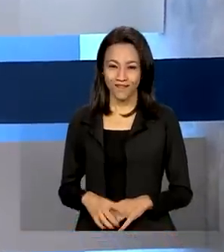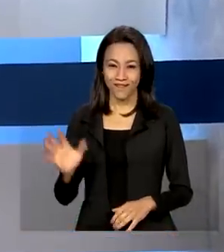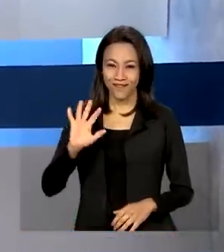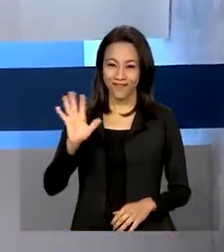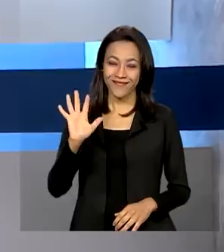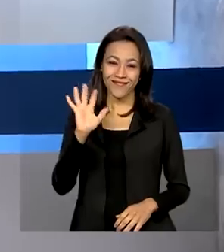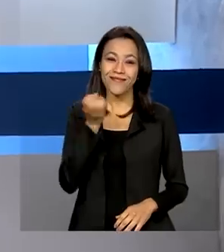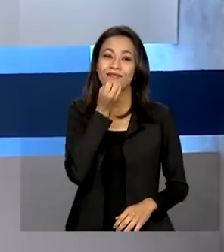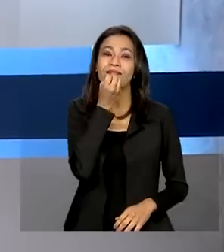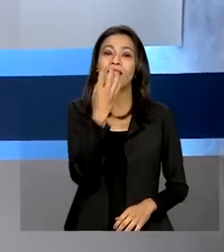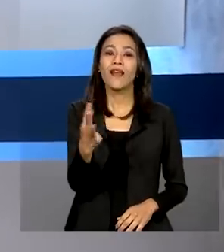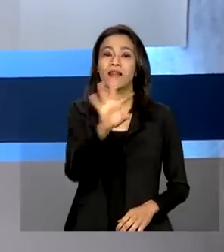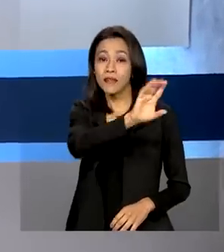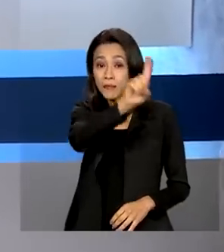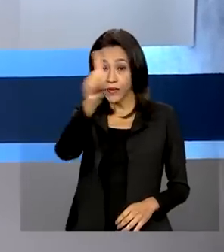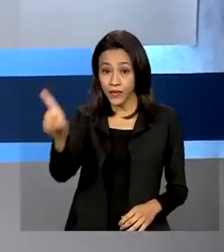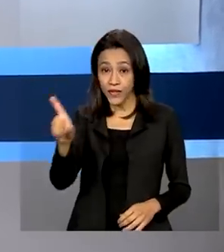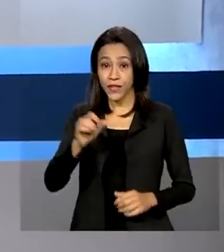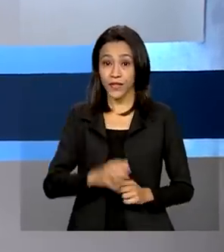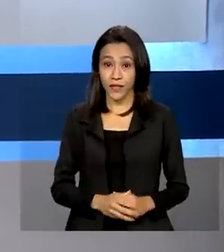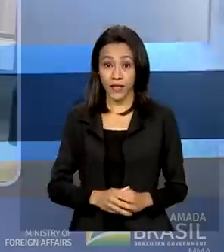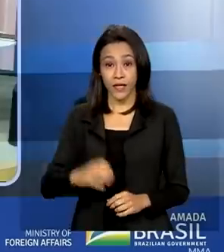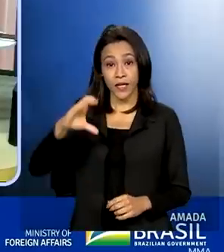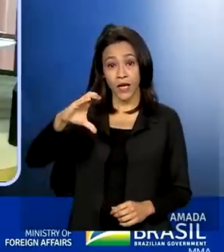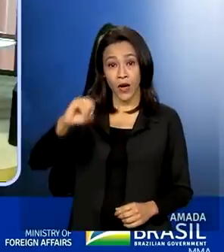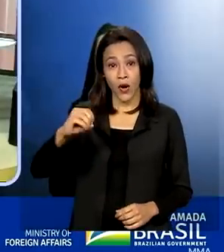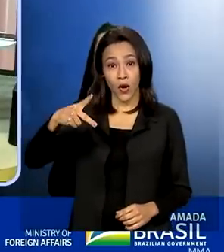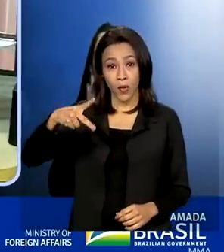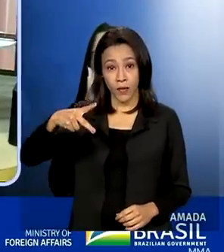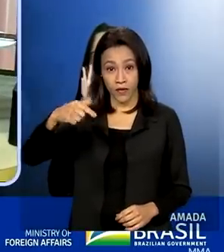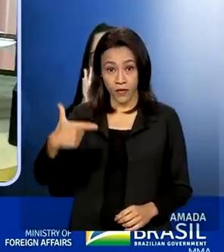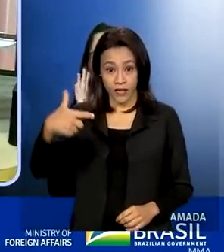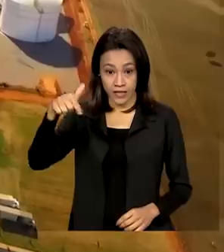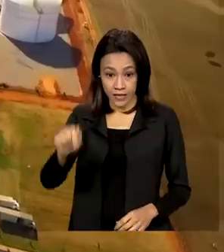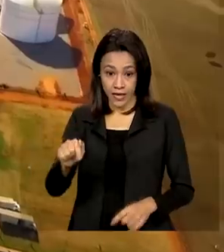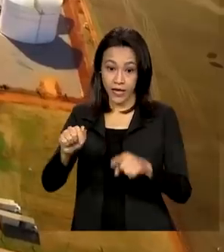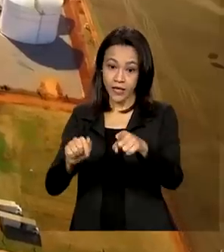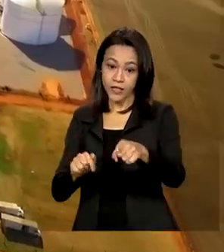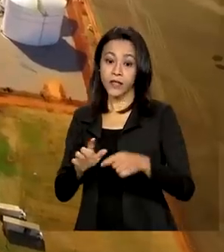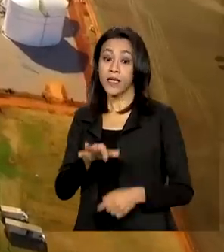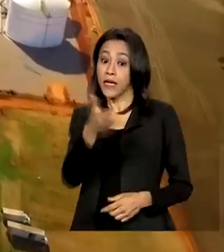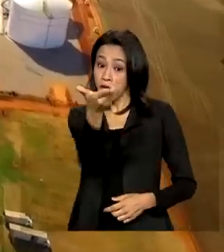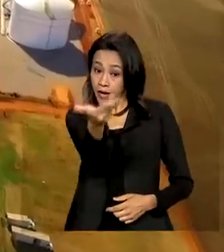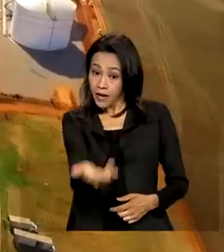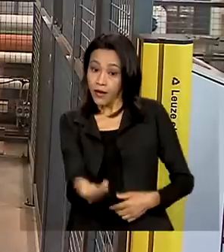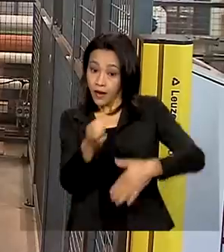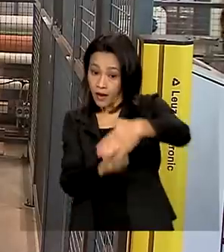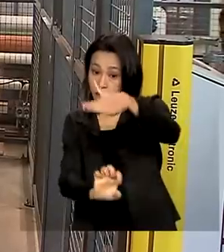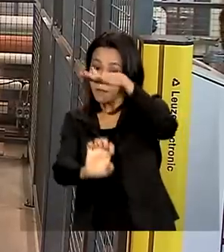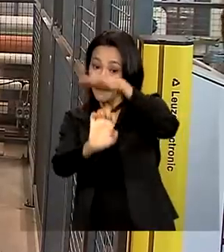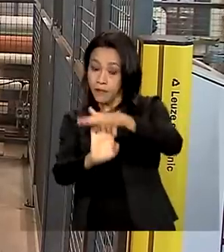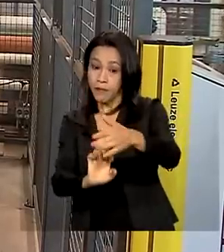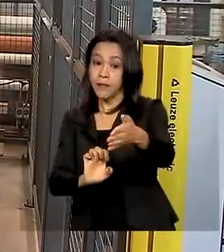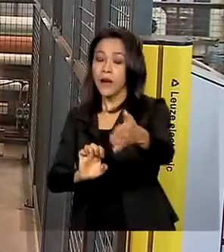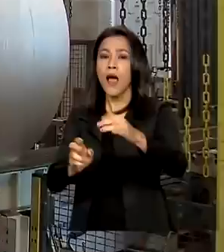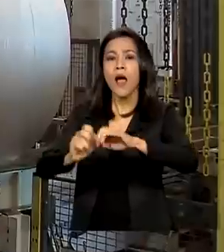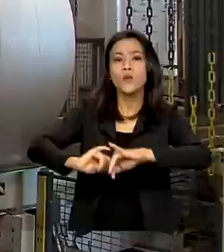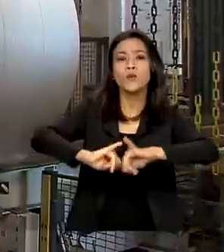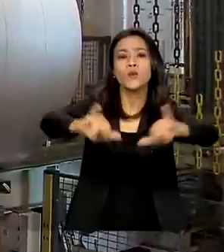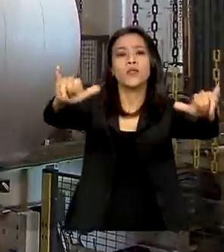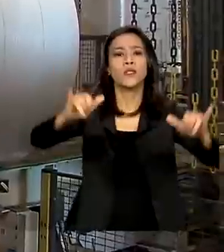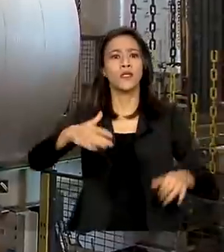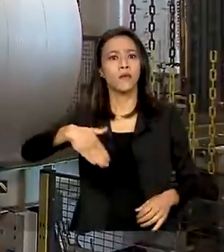Olá, bom dia. Na COP27, empresa brasileira de pesquisa e inovação industrial anuncia mais